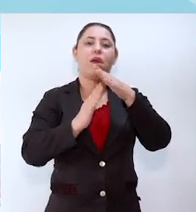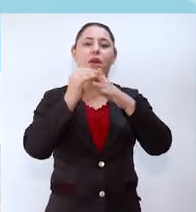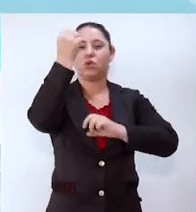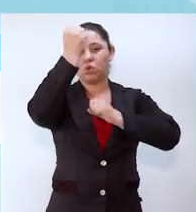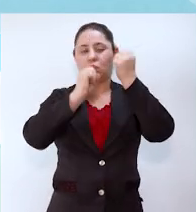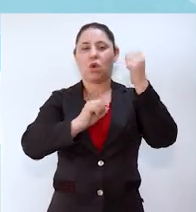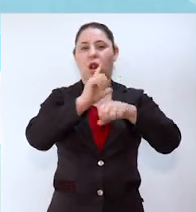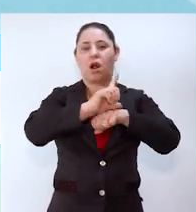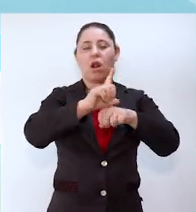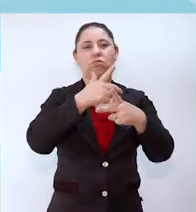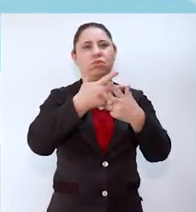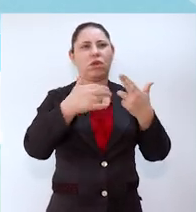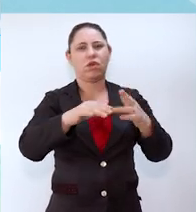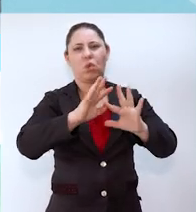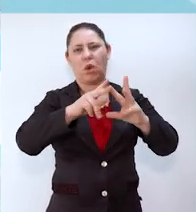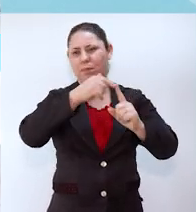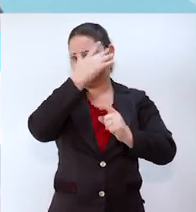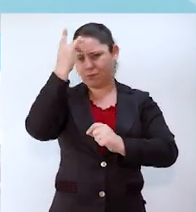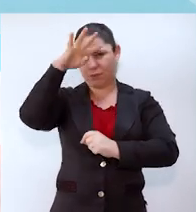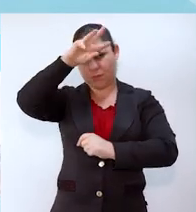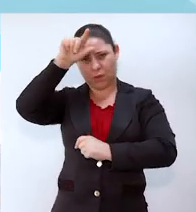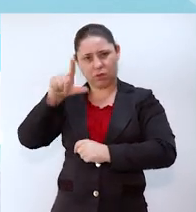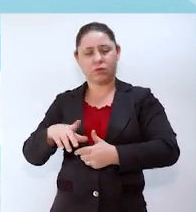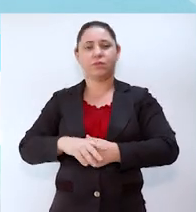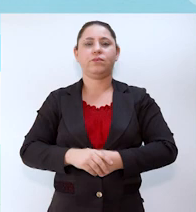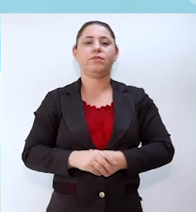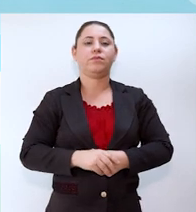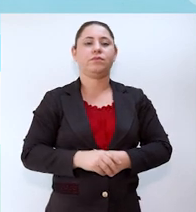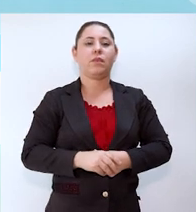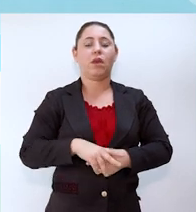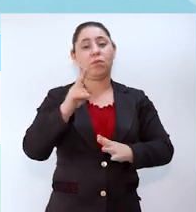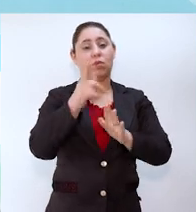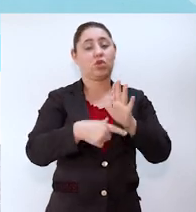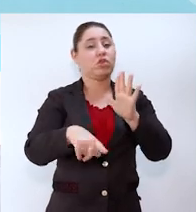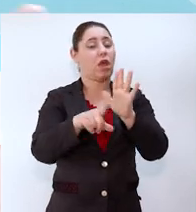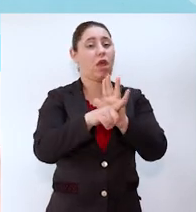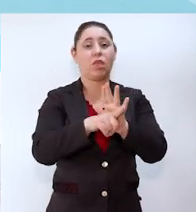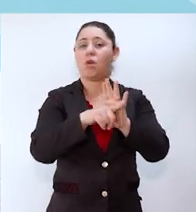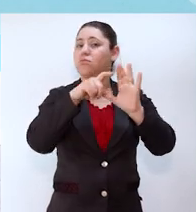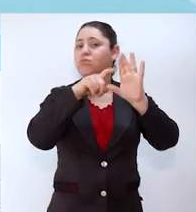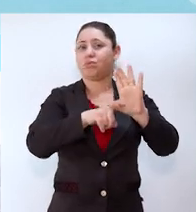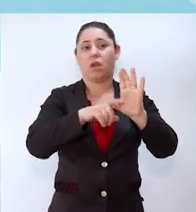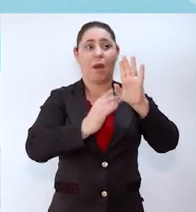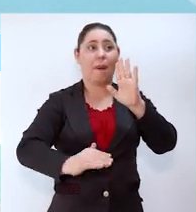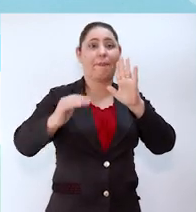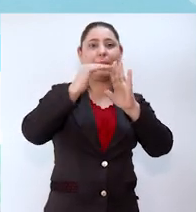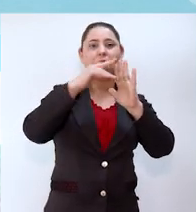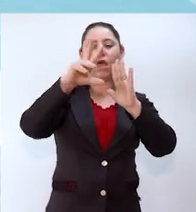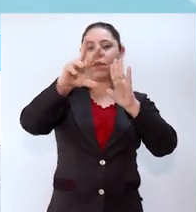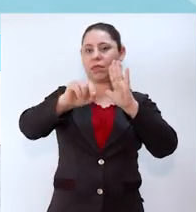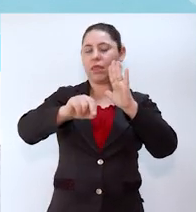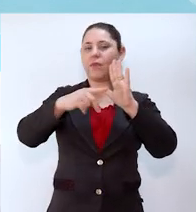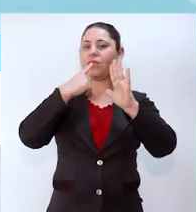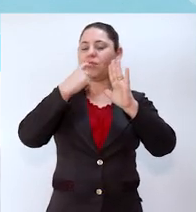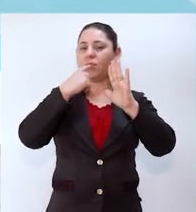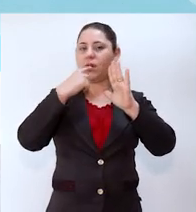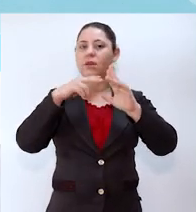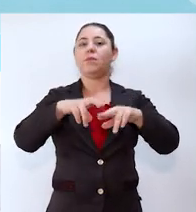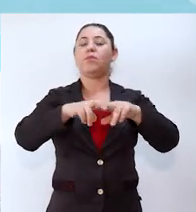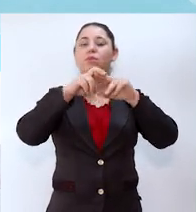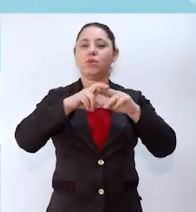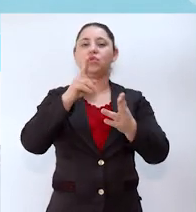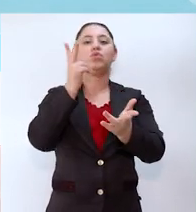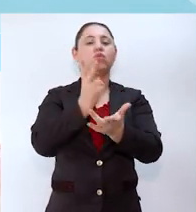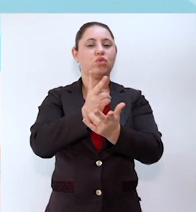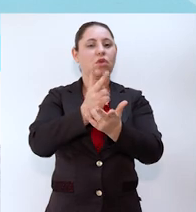indústria, o comércio, a todo cidadão sumatogrossense. Com esse projeto, não vai onerar essa taxação da bandeira vermelha.